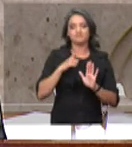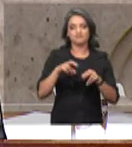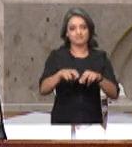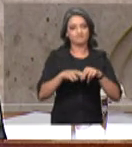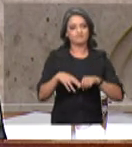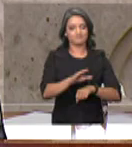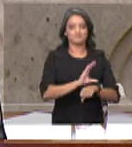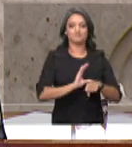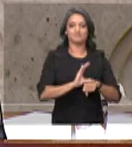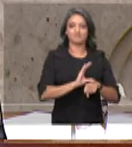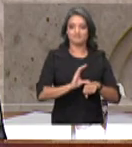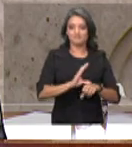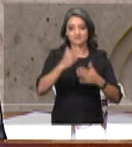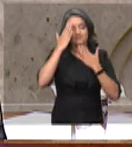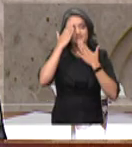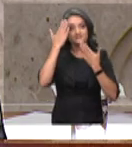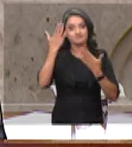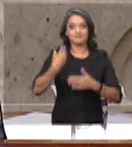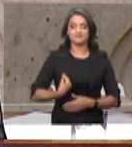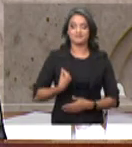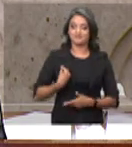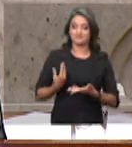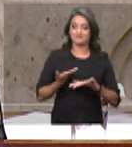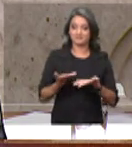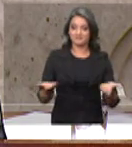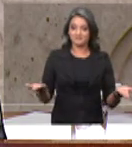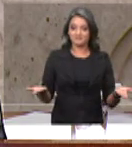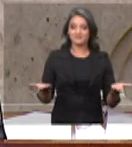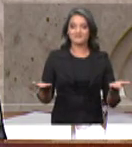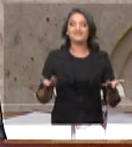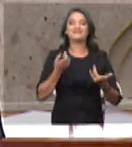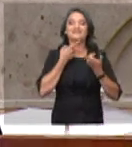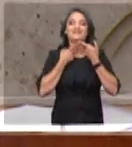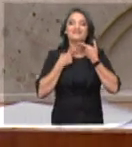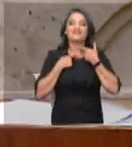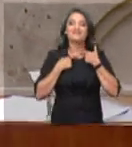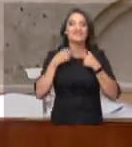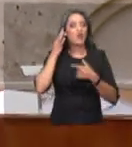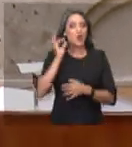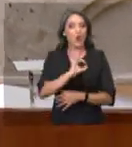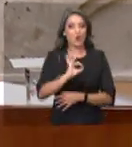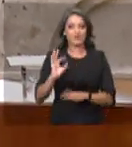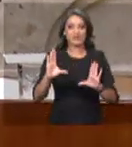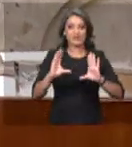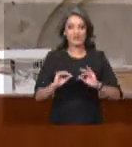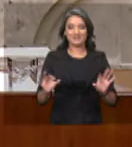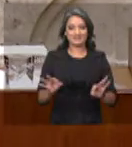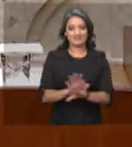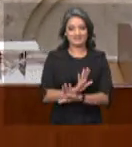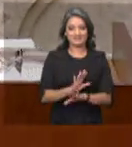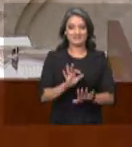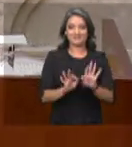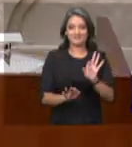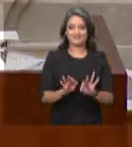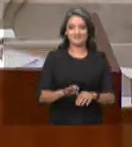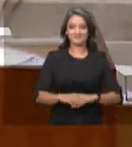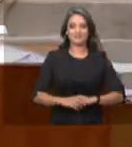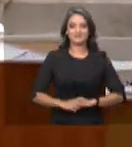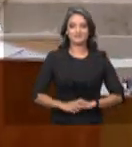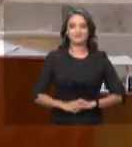texto constitucional agradeço a presença de todos desejando uma ótima noite está encerrada a sessão